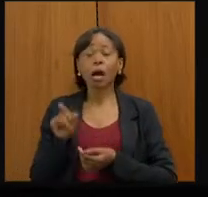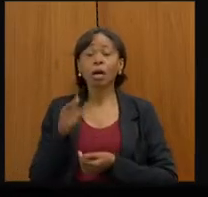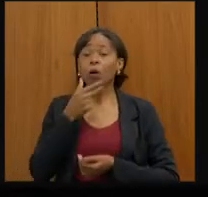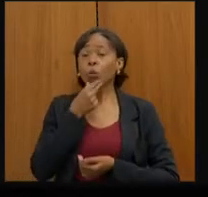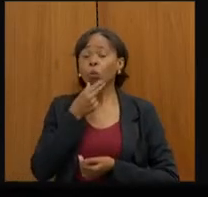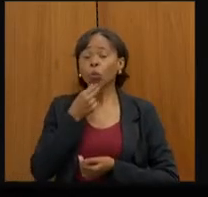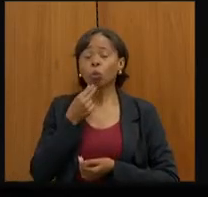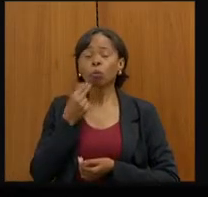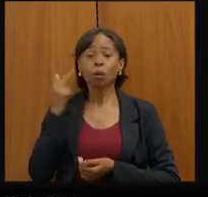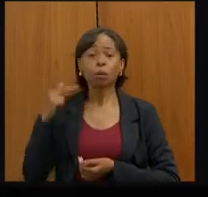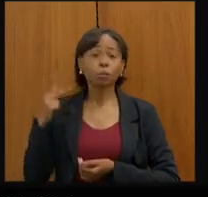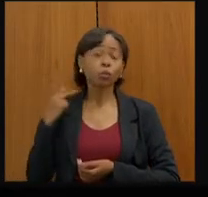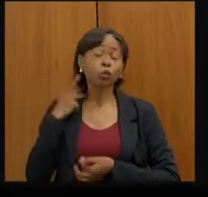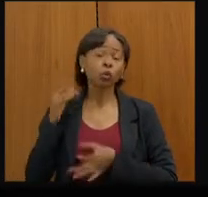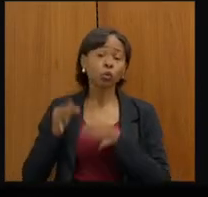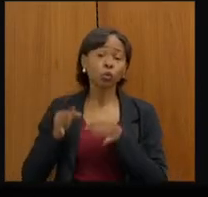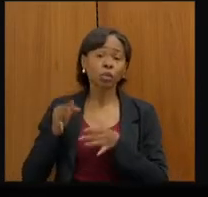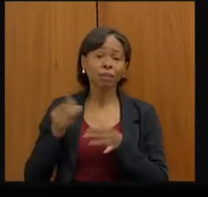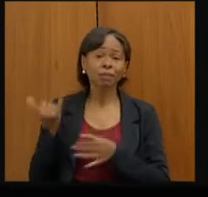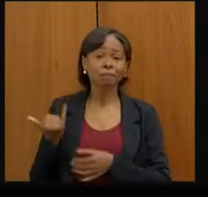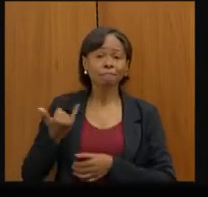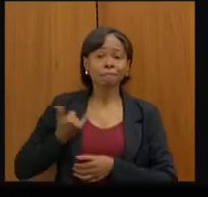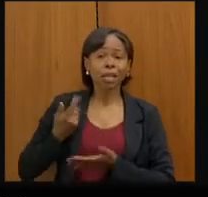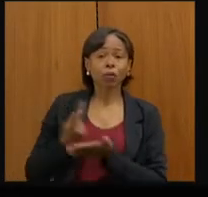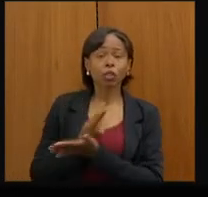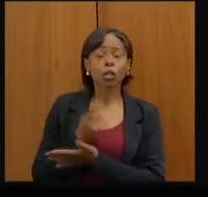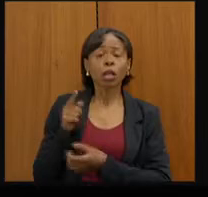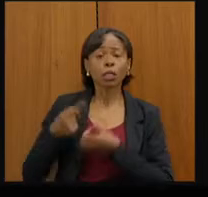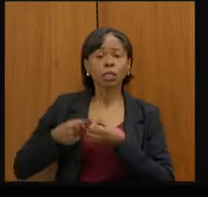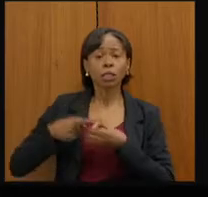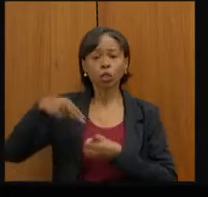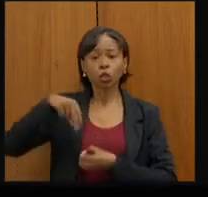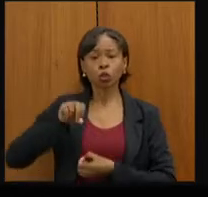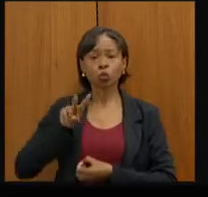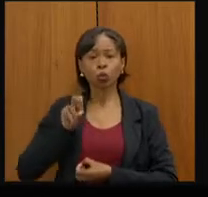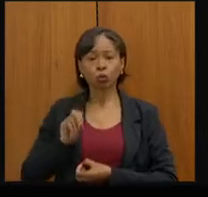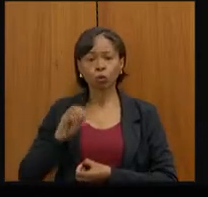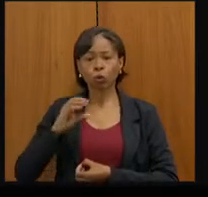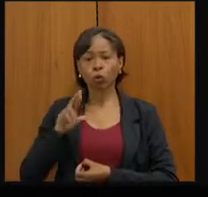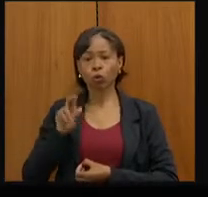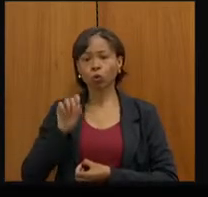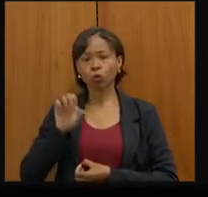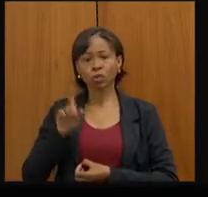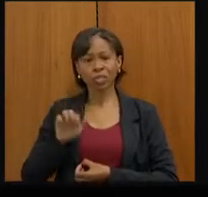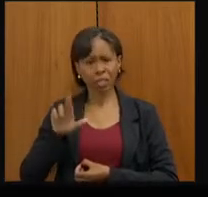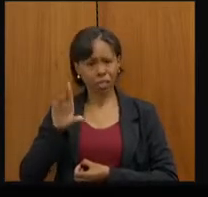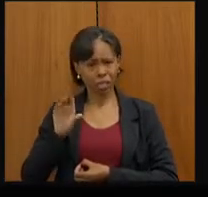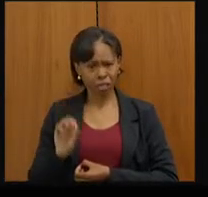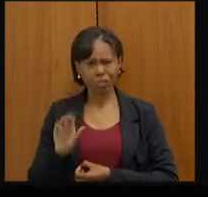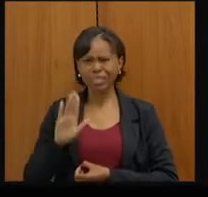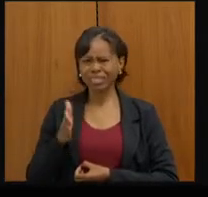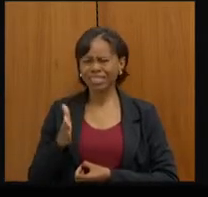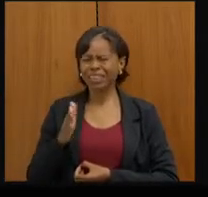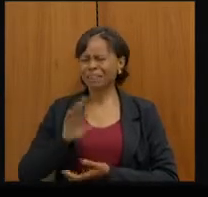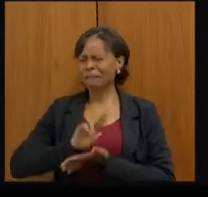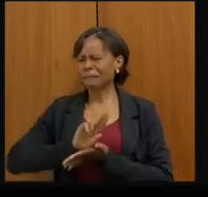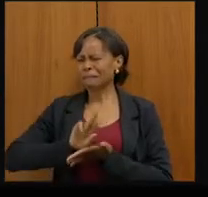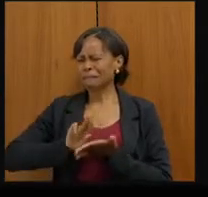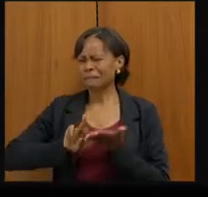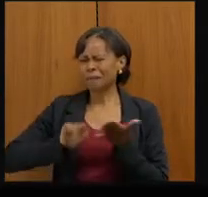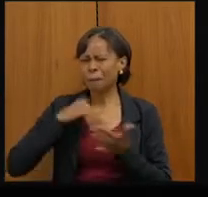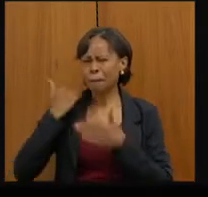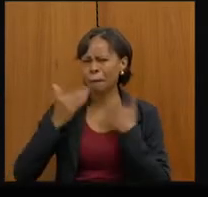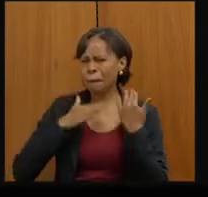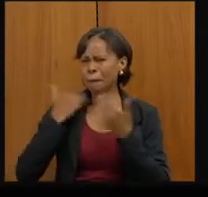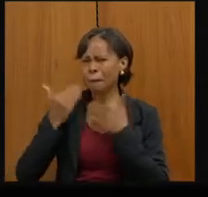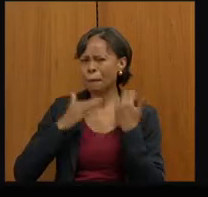ocorrido e ele que este ano novo Cruzeiro aconteceram várias e várias mortes violentas de mulheres e aí a